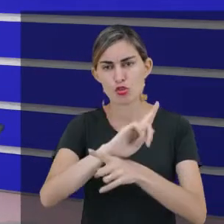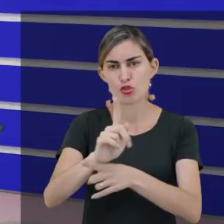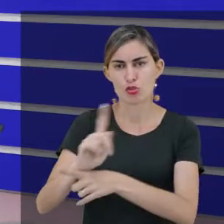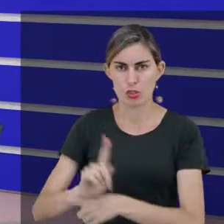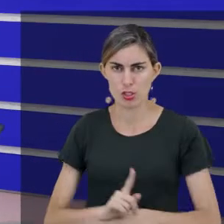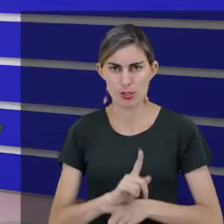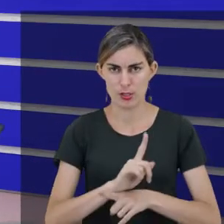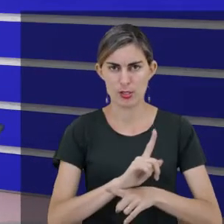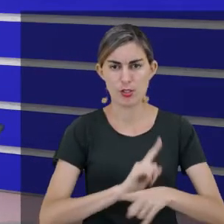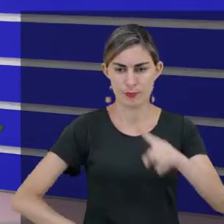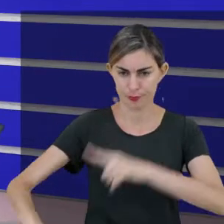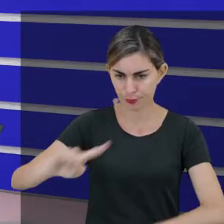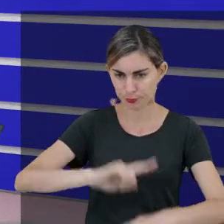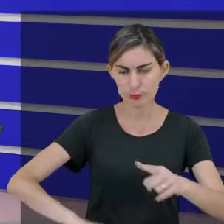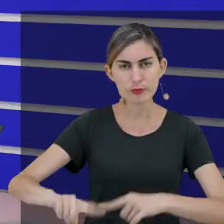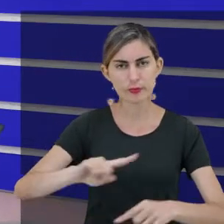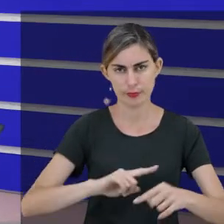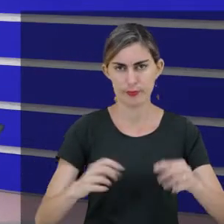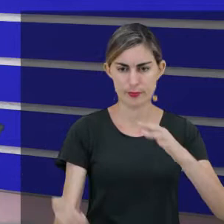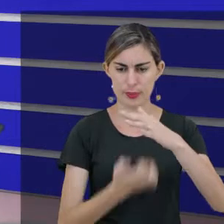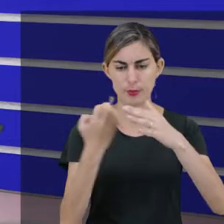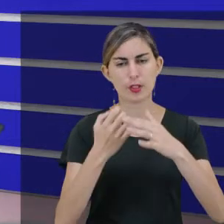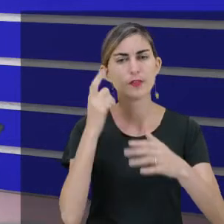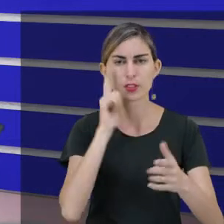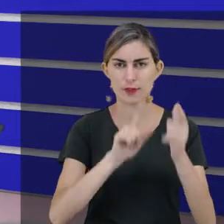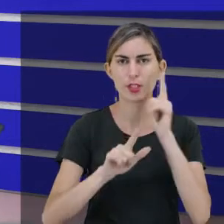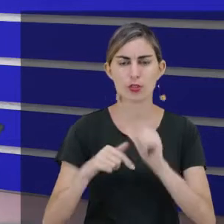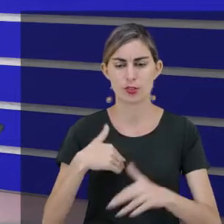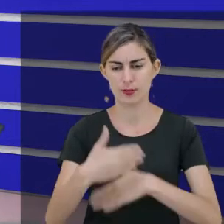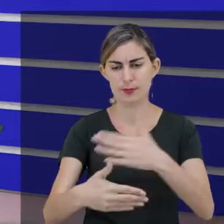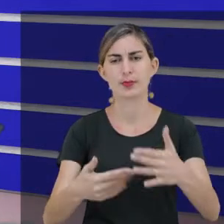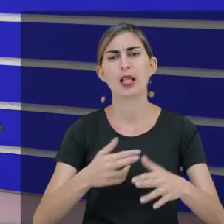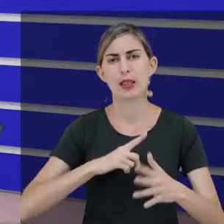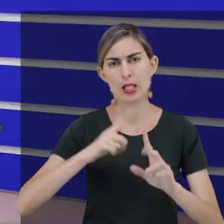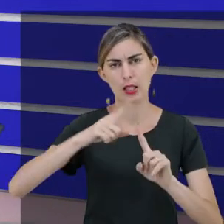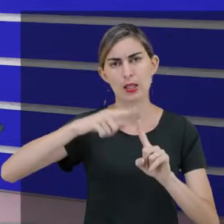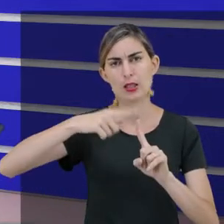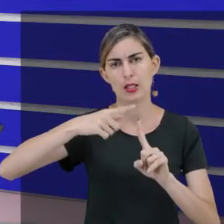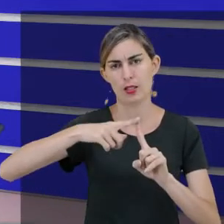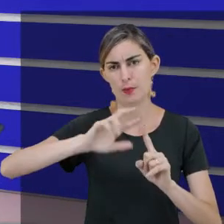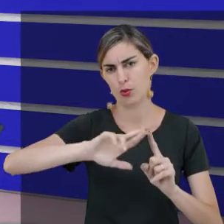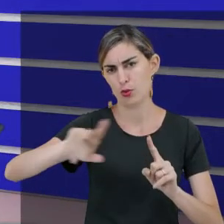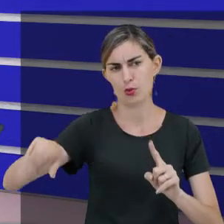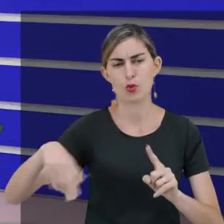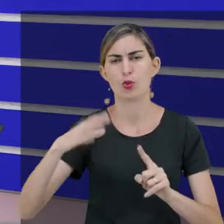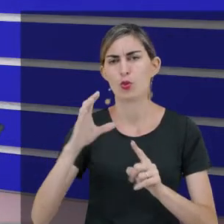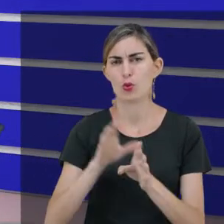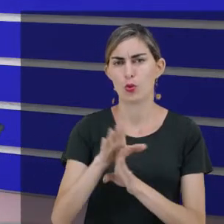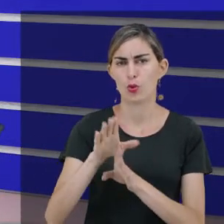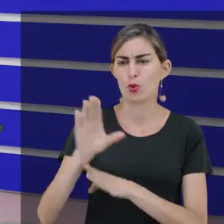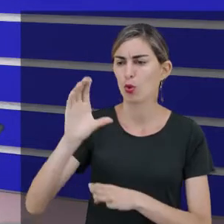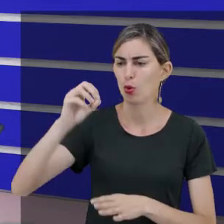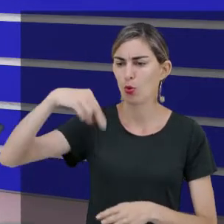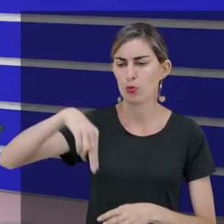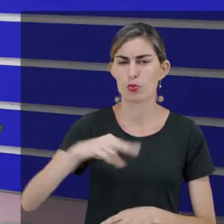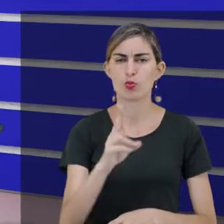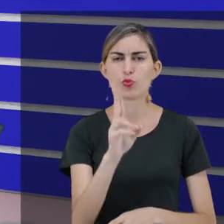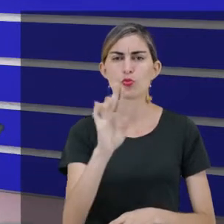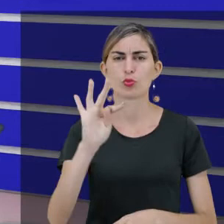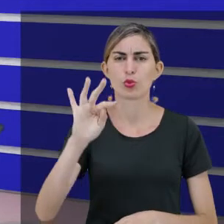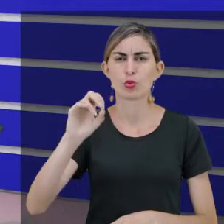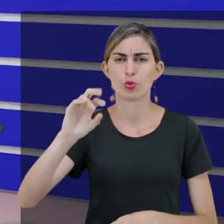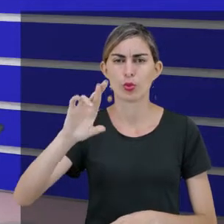a empresa, você vai conseguir implementar. Mas aí tem vários tipos de consultoria, tem vários consultores no mercado onde